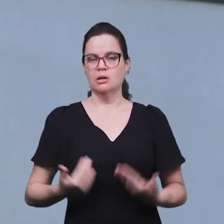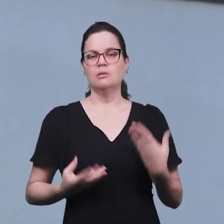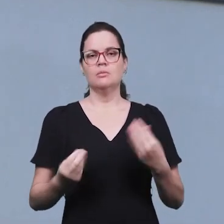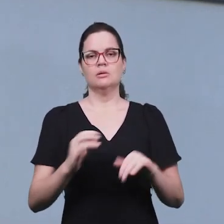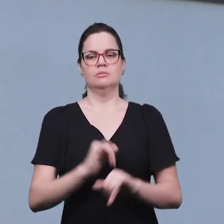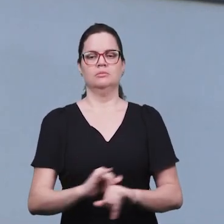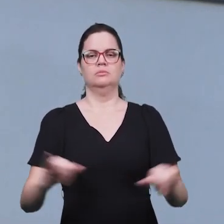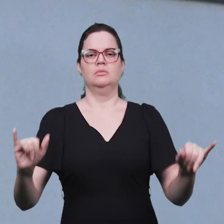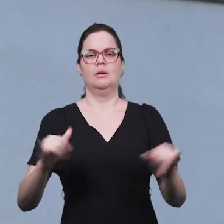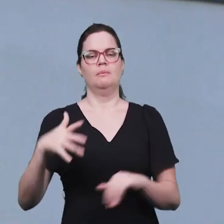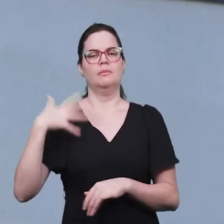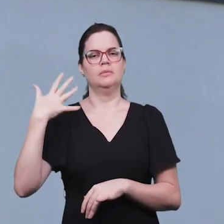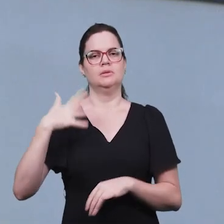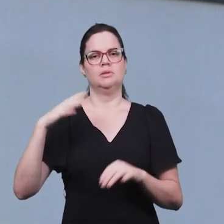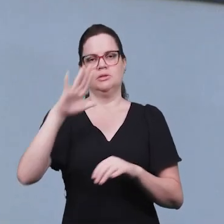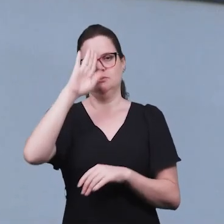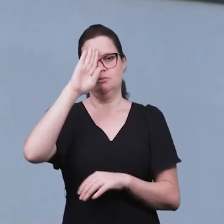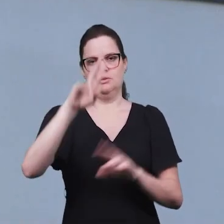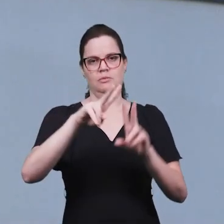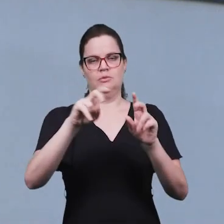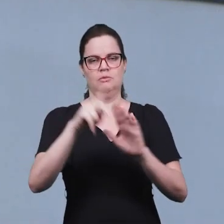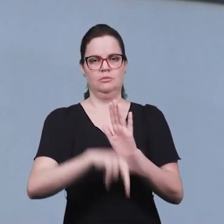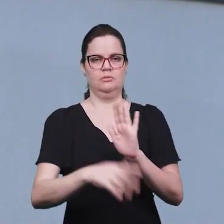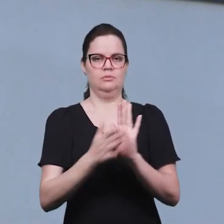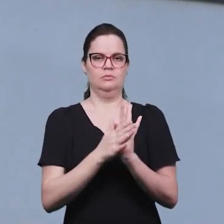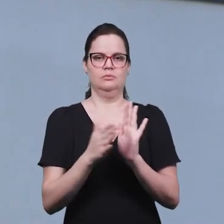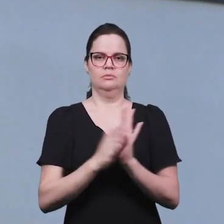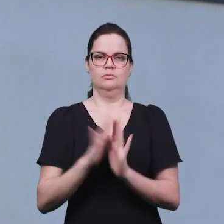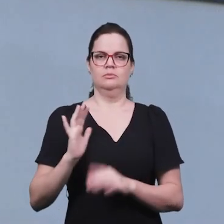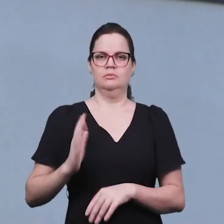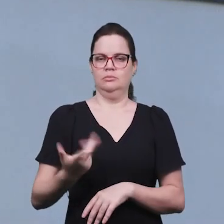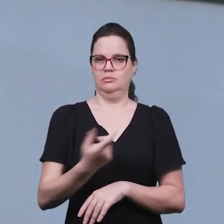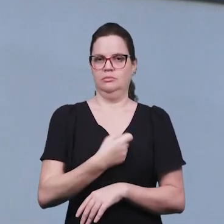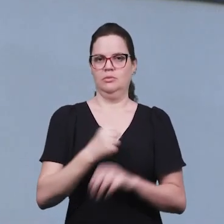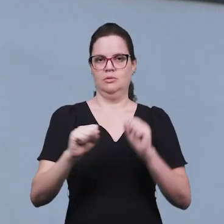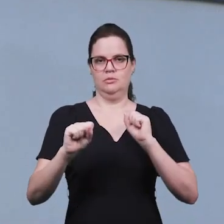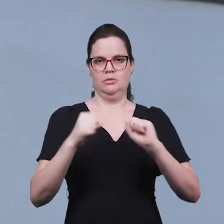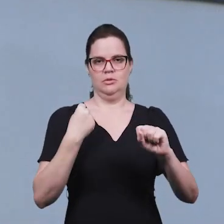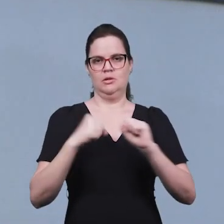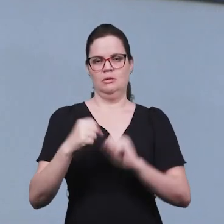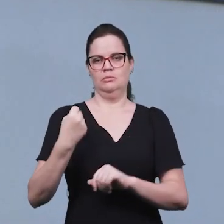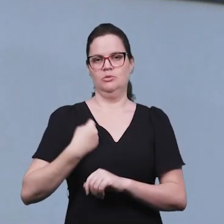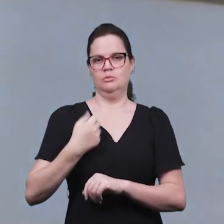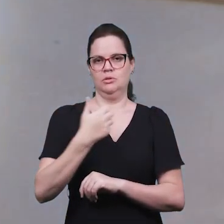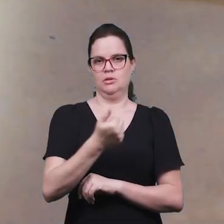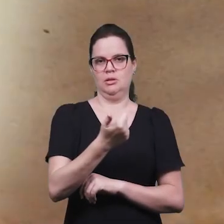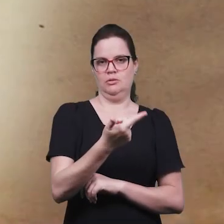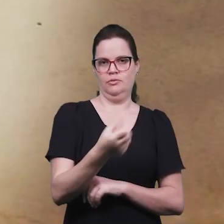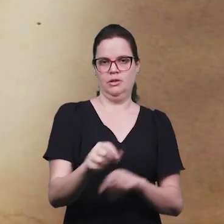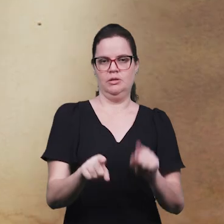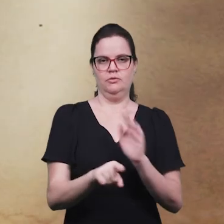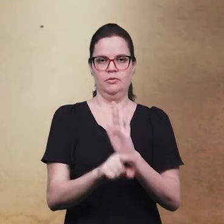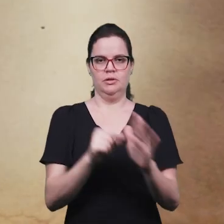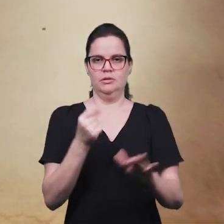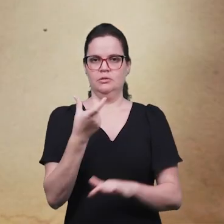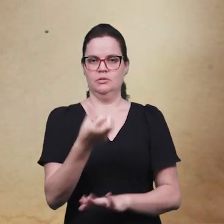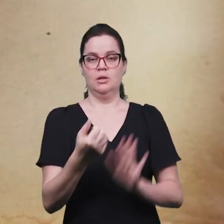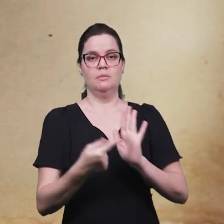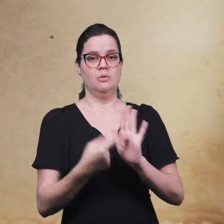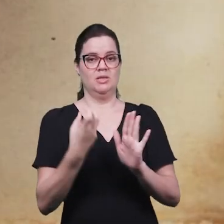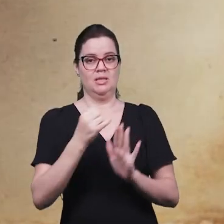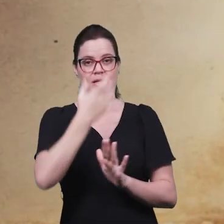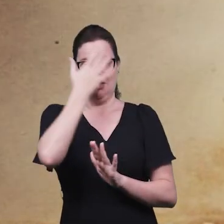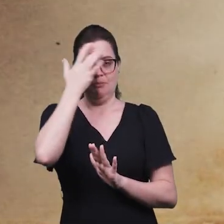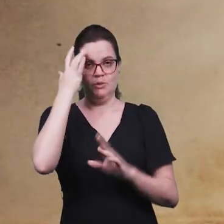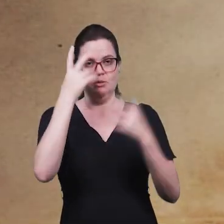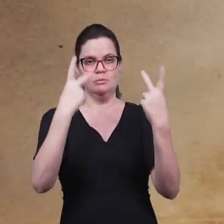a gloriosa mensagem de salvação. Salmo 126, verso 6, né? Aquele que leva a preciosa semente,